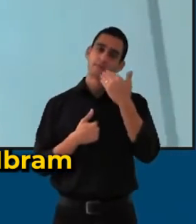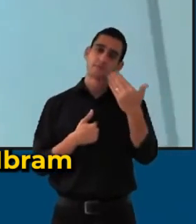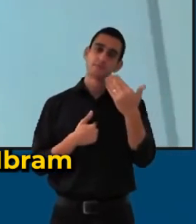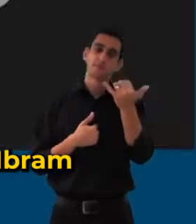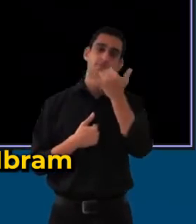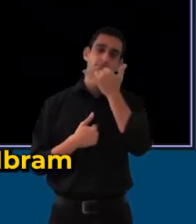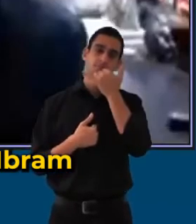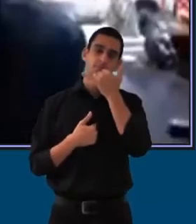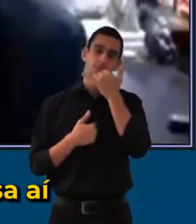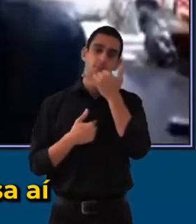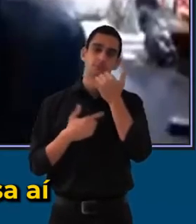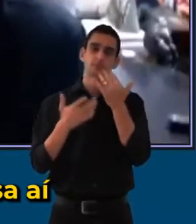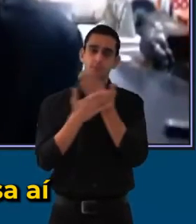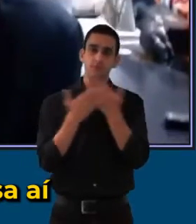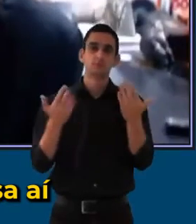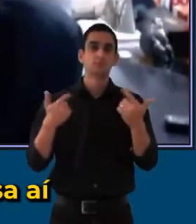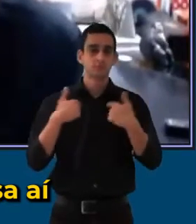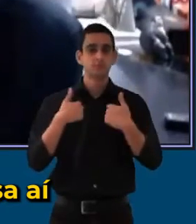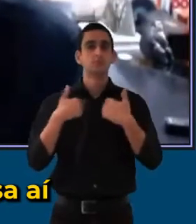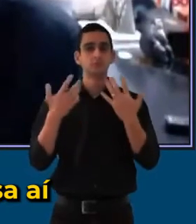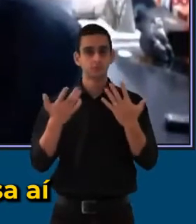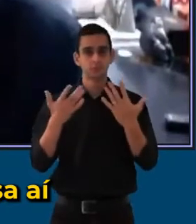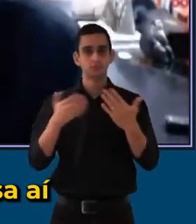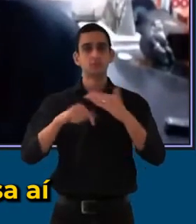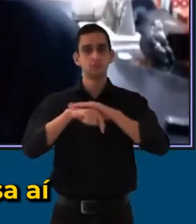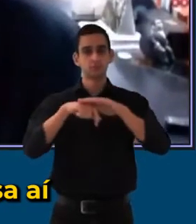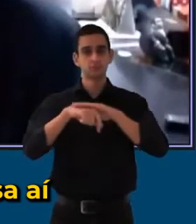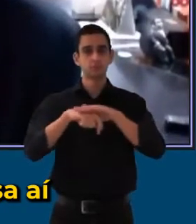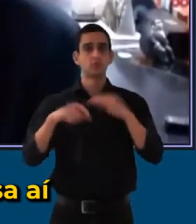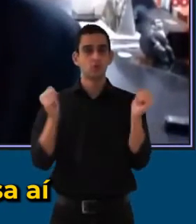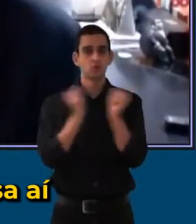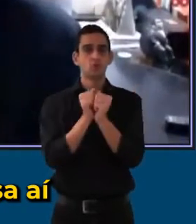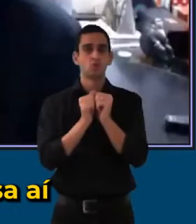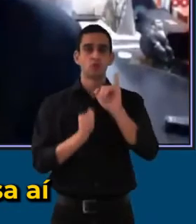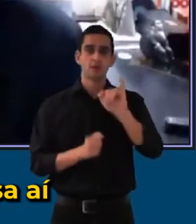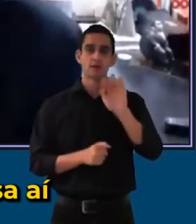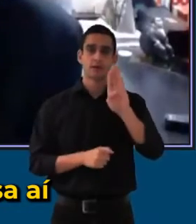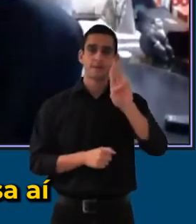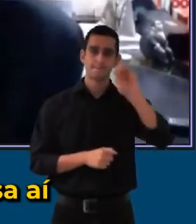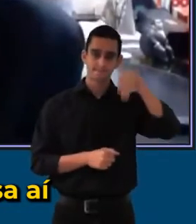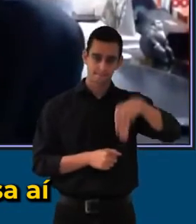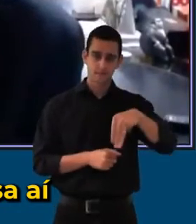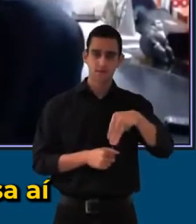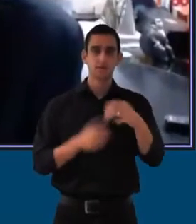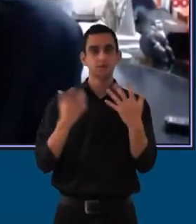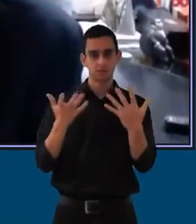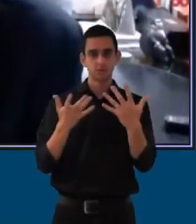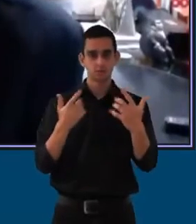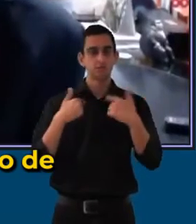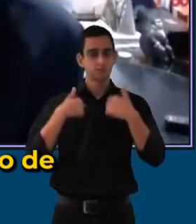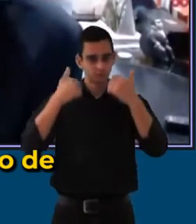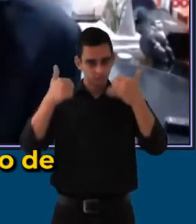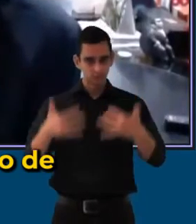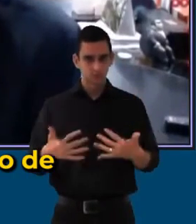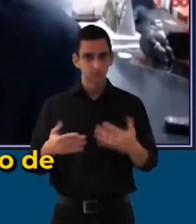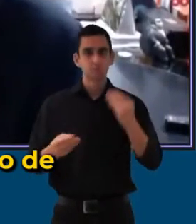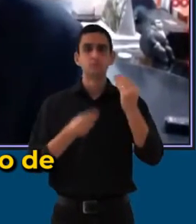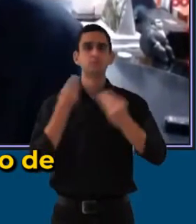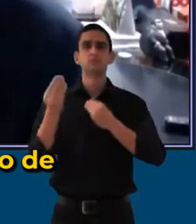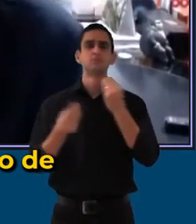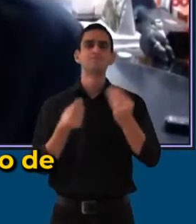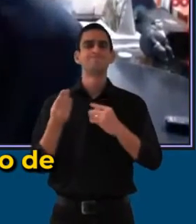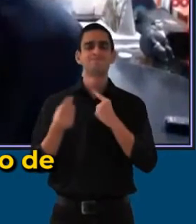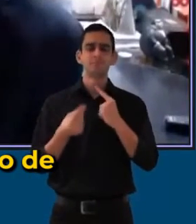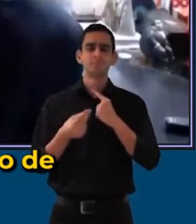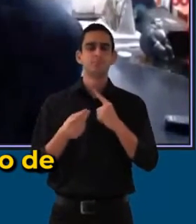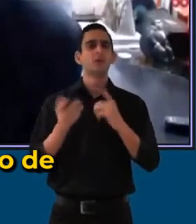um papo reto com o IBRAM aqui nesse momento. A senhora falou uma coisa aí que me chama a atenção, que